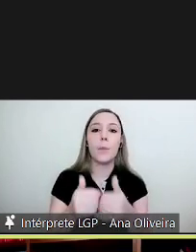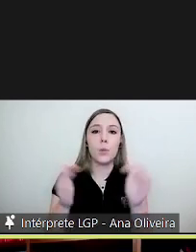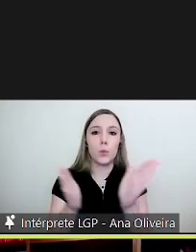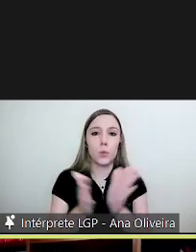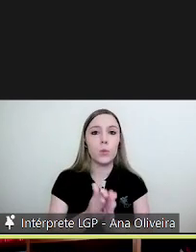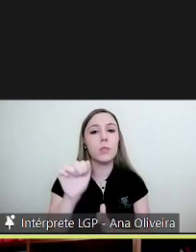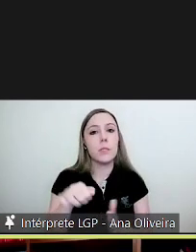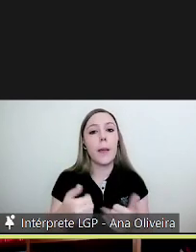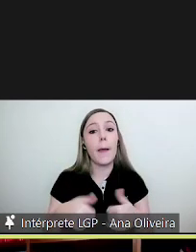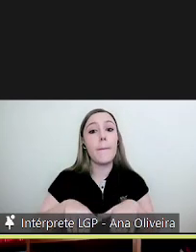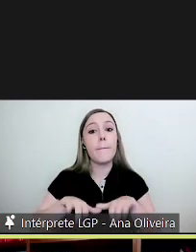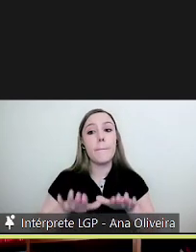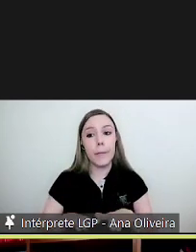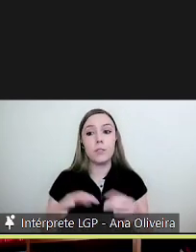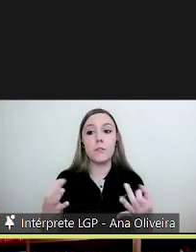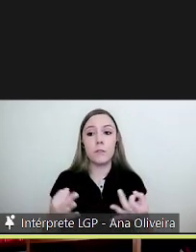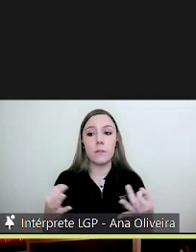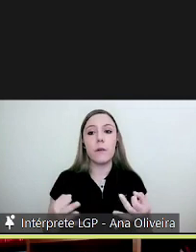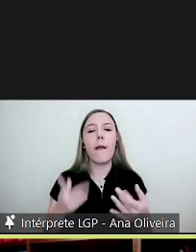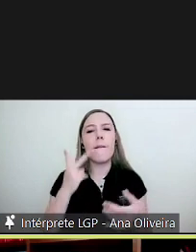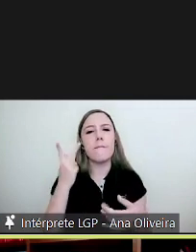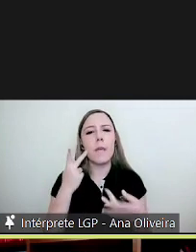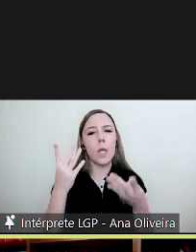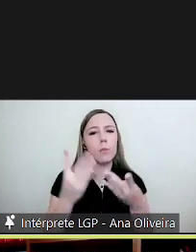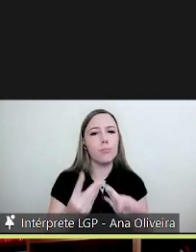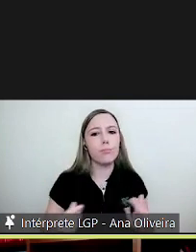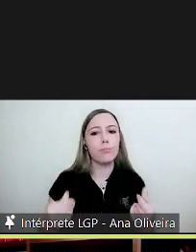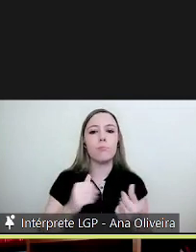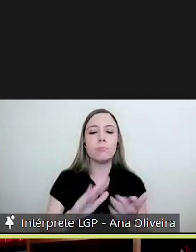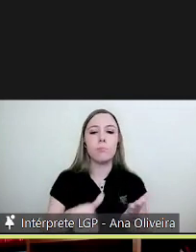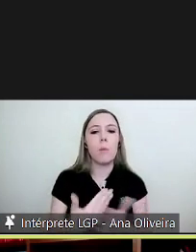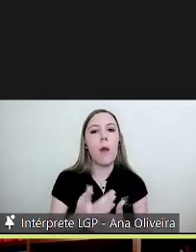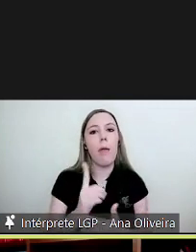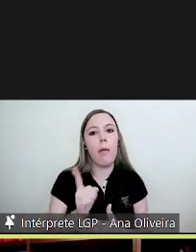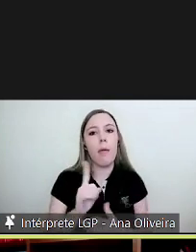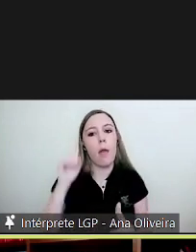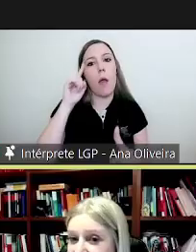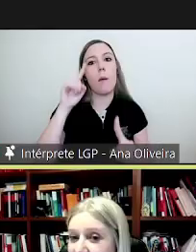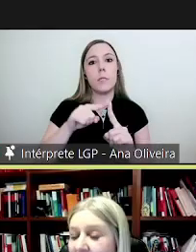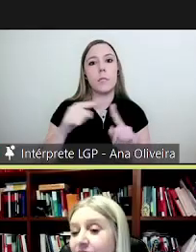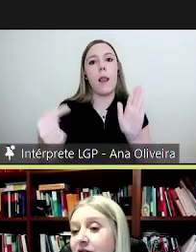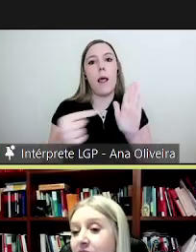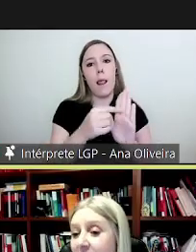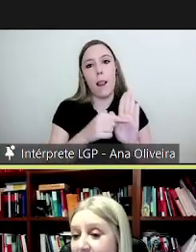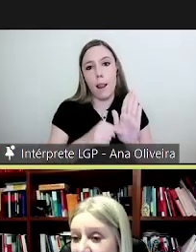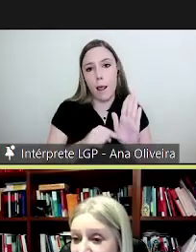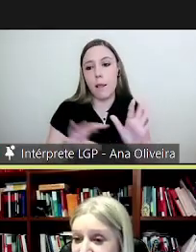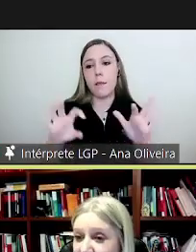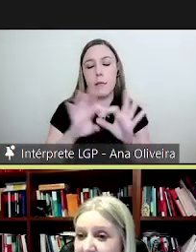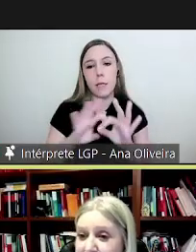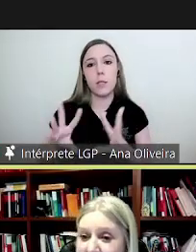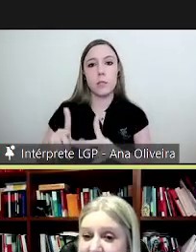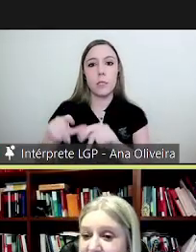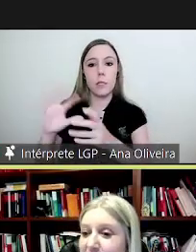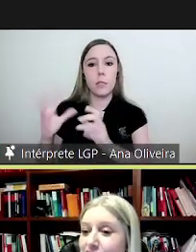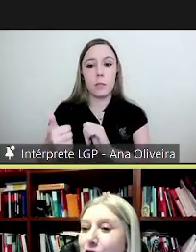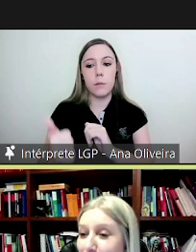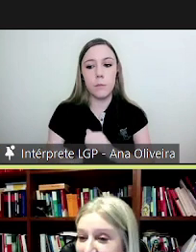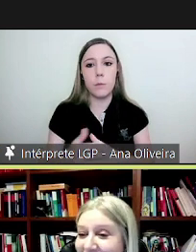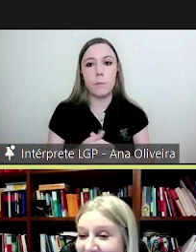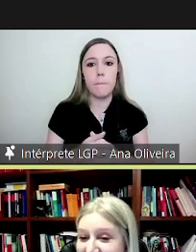facto qualidade de vida é o que se propõe nos Objetivos de Desenvolvimento Sustentável, não deixar para